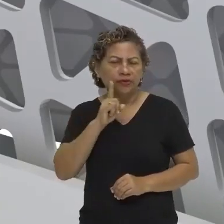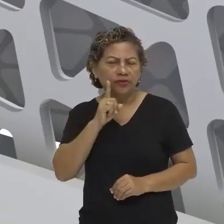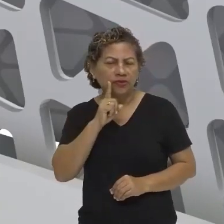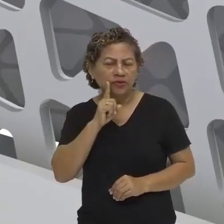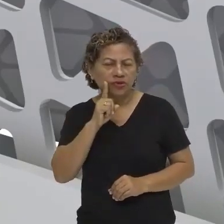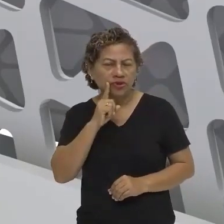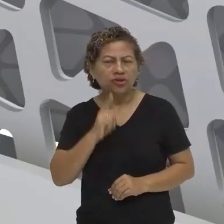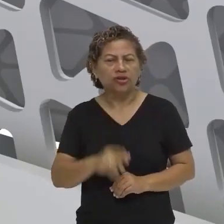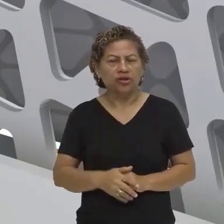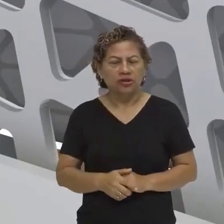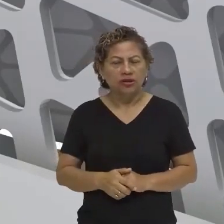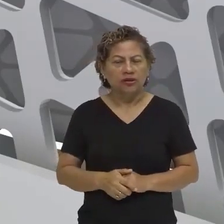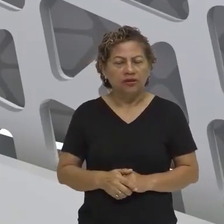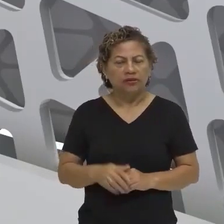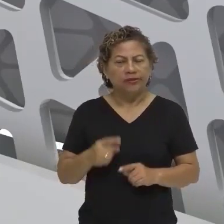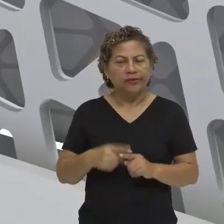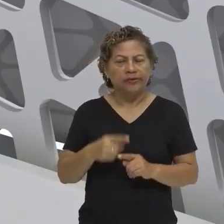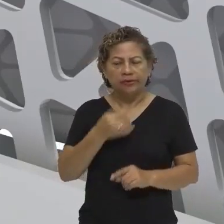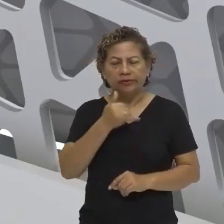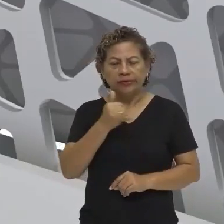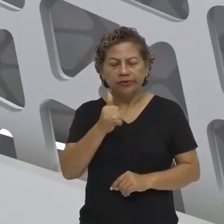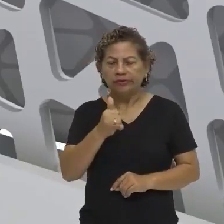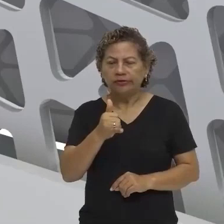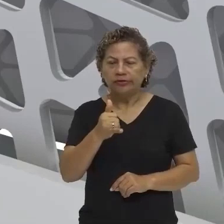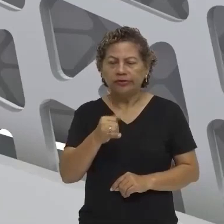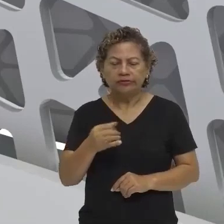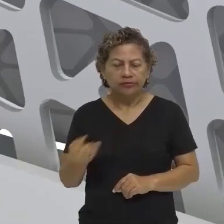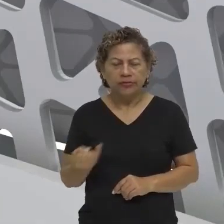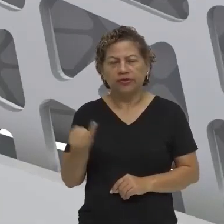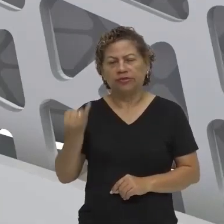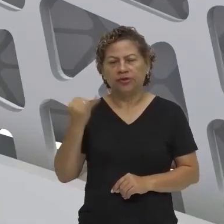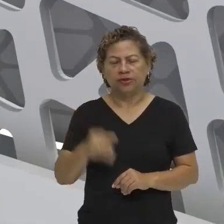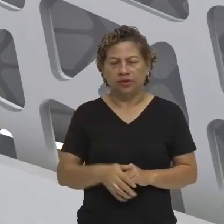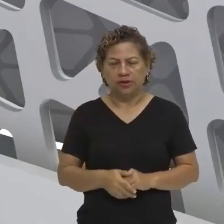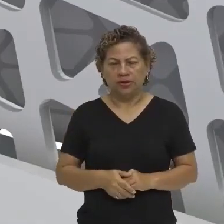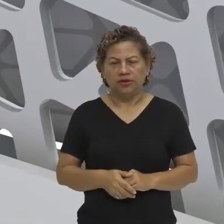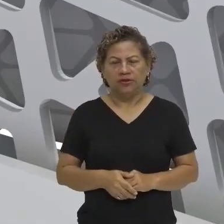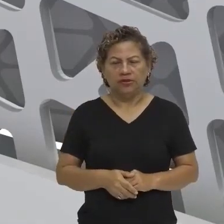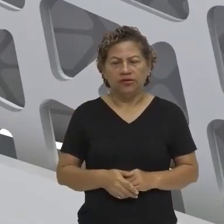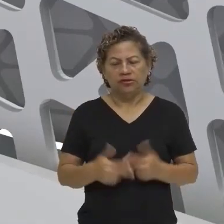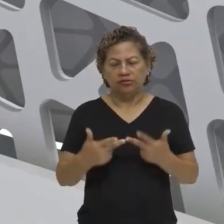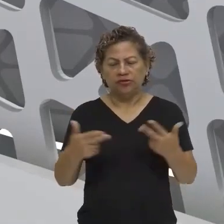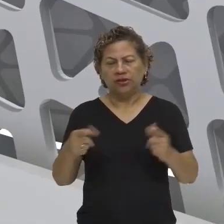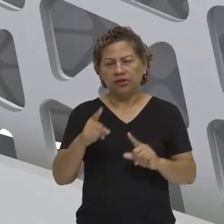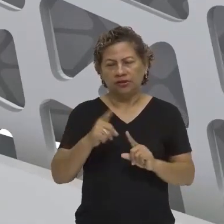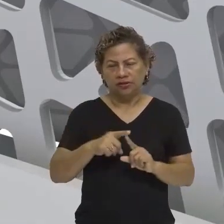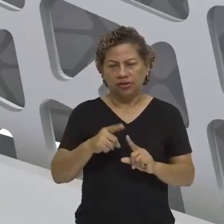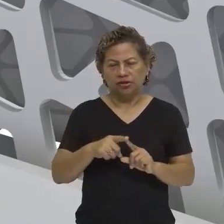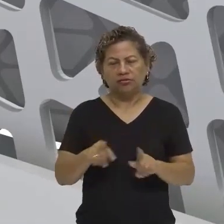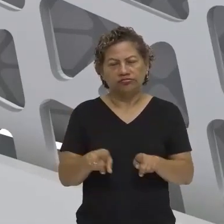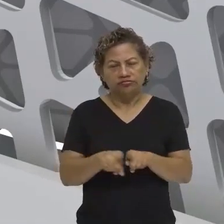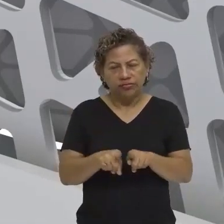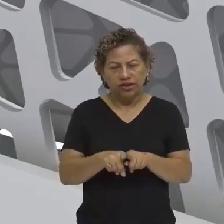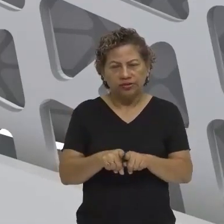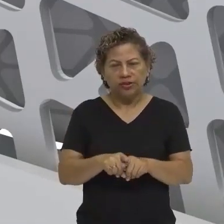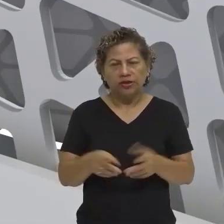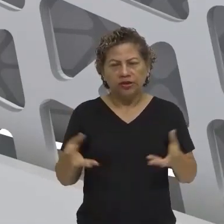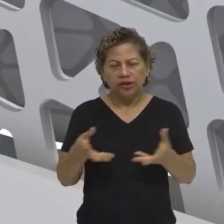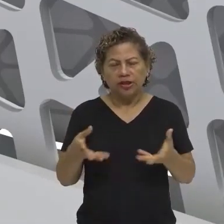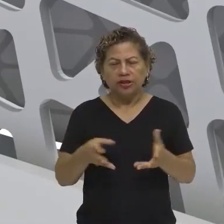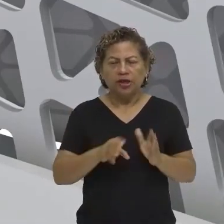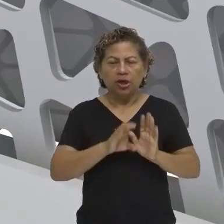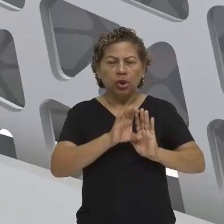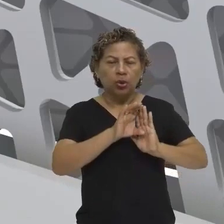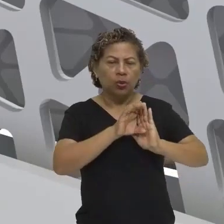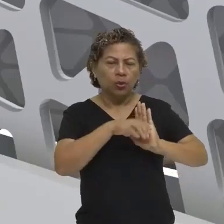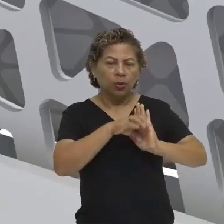dessa grandeza física que é a energia e todas as suas modalidades. Vamos então reforçar agora o conceito de energia